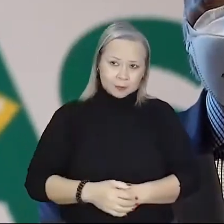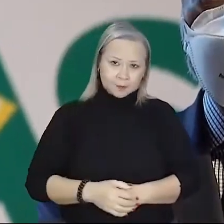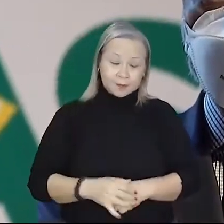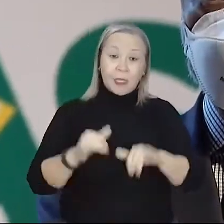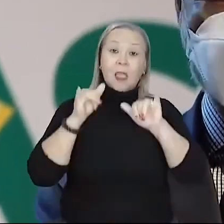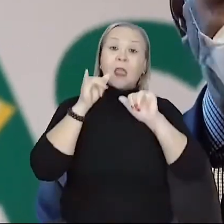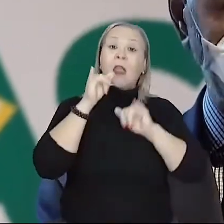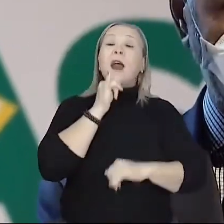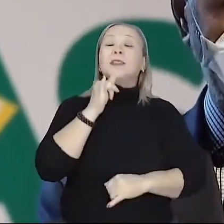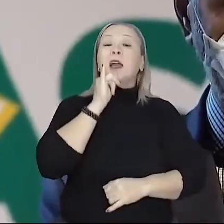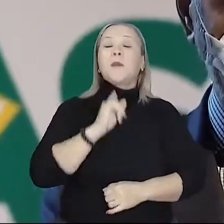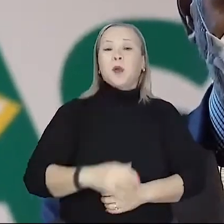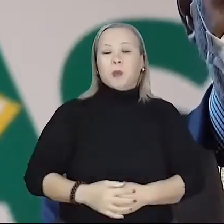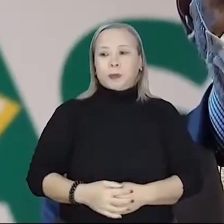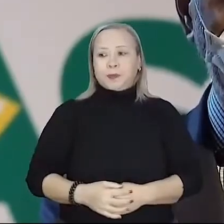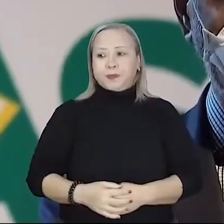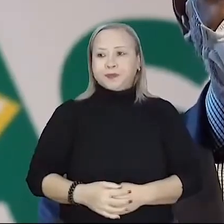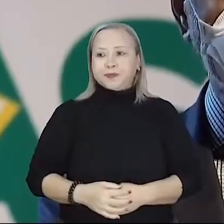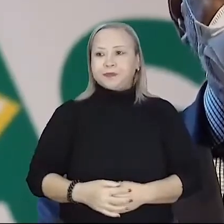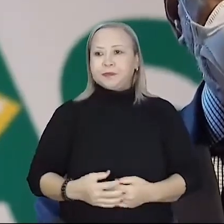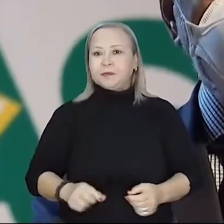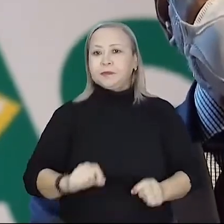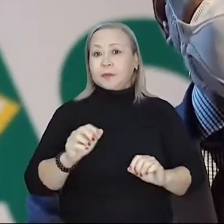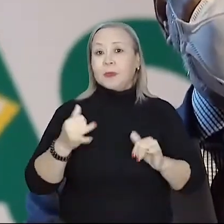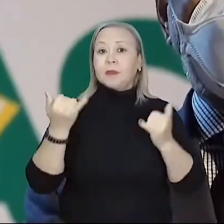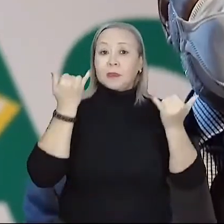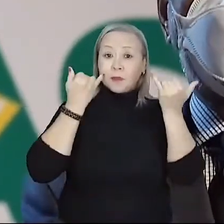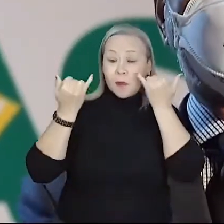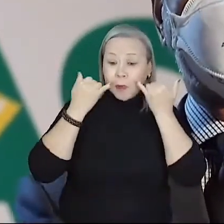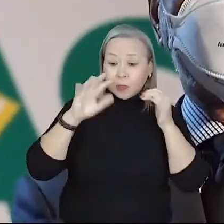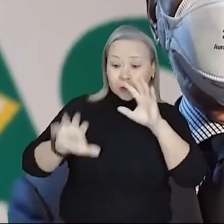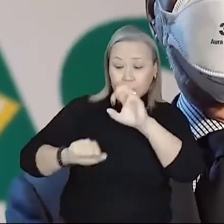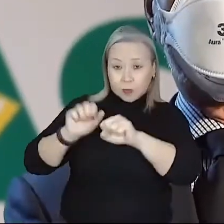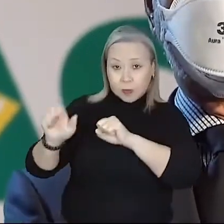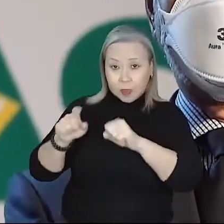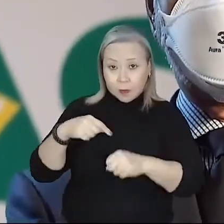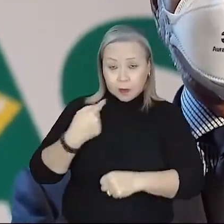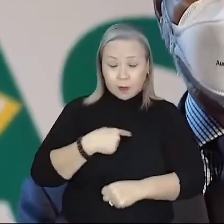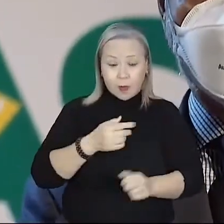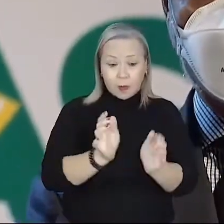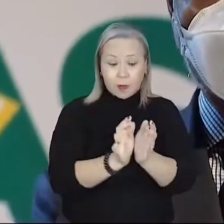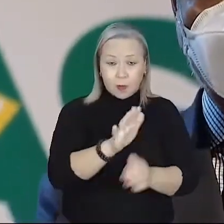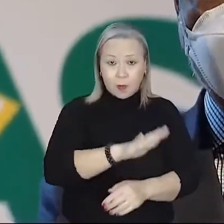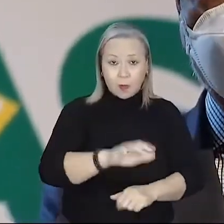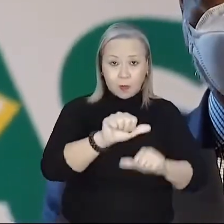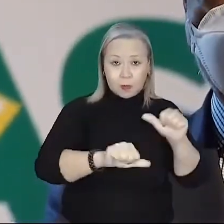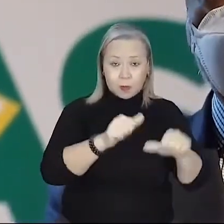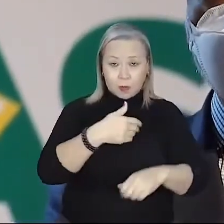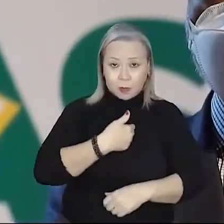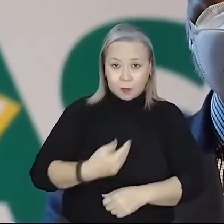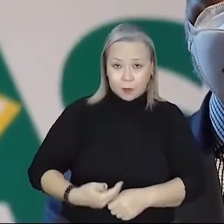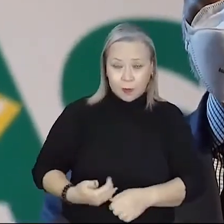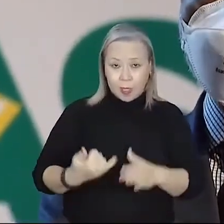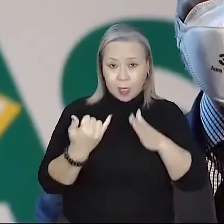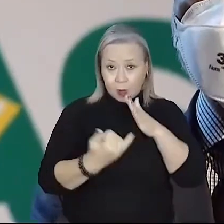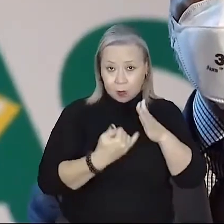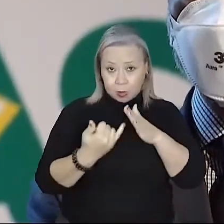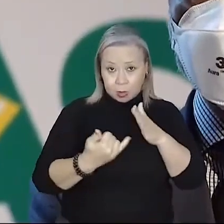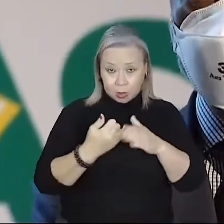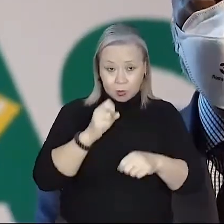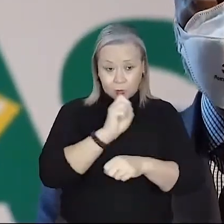dar um exemplo de uma das informações colhidas, que são muito importantes pelo grupo de transição. O Instituto